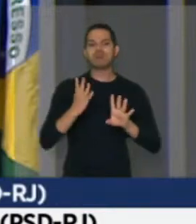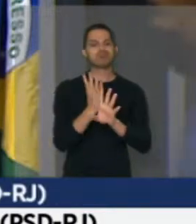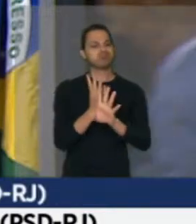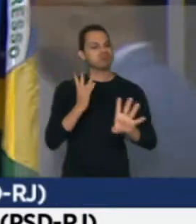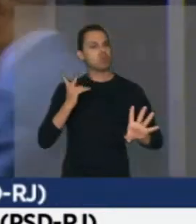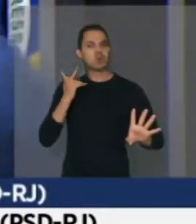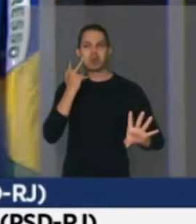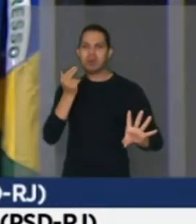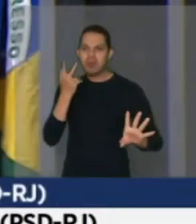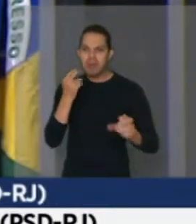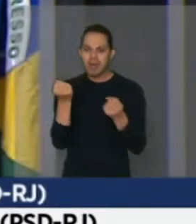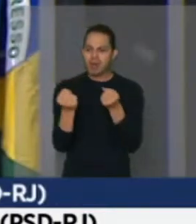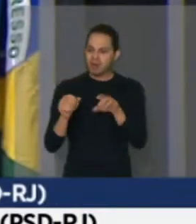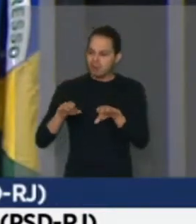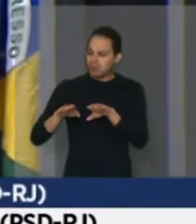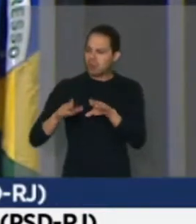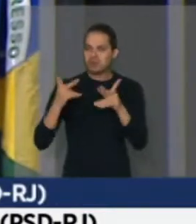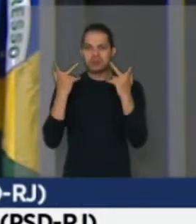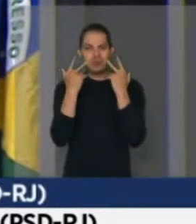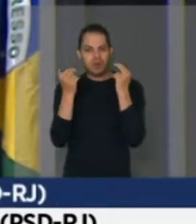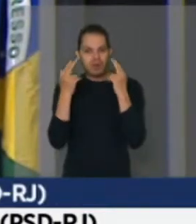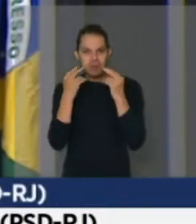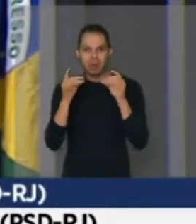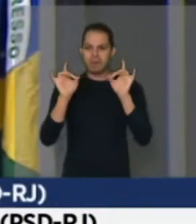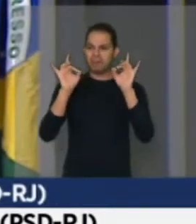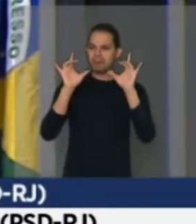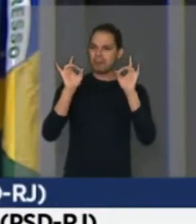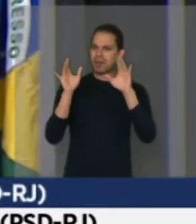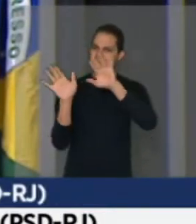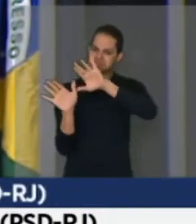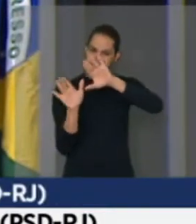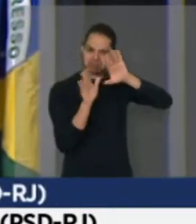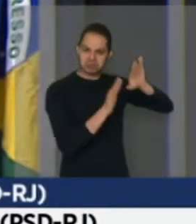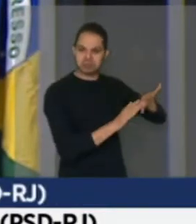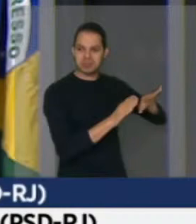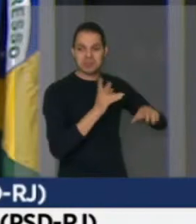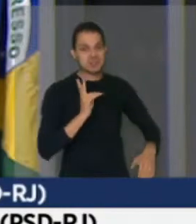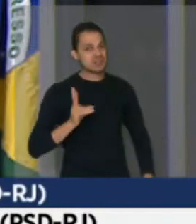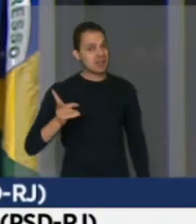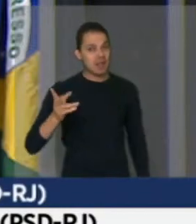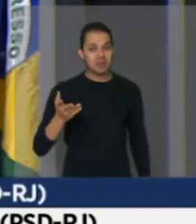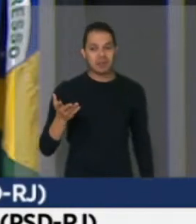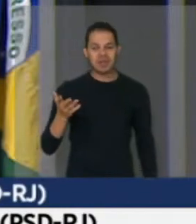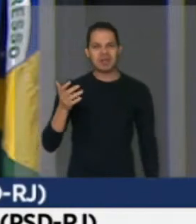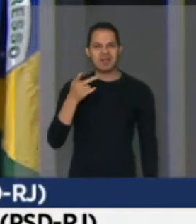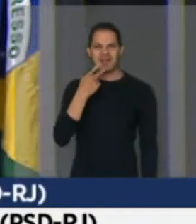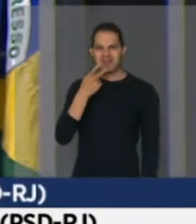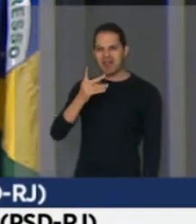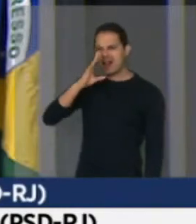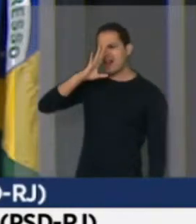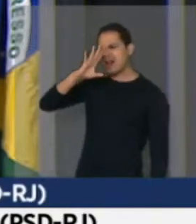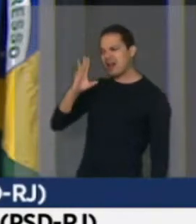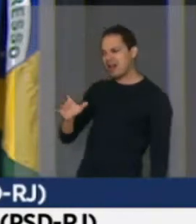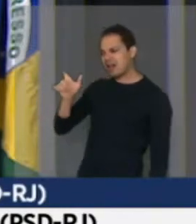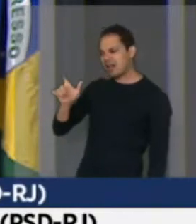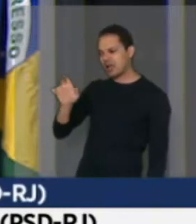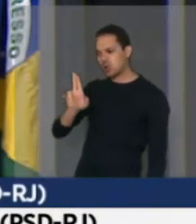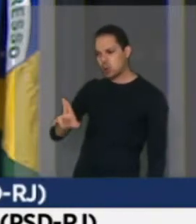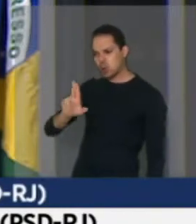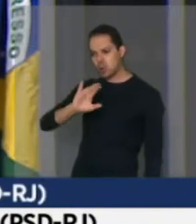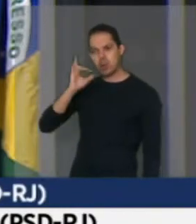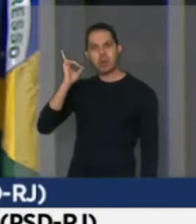privilégio, sempre rejeitou os privilégios. Falar que ela utilizou é uma